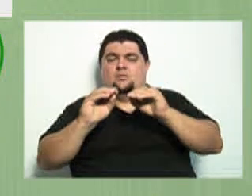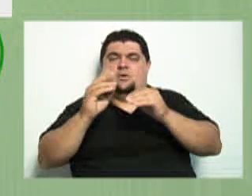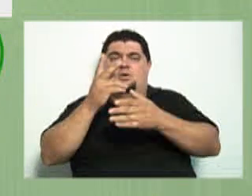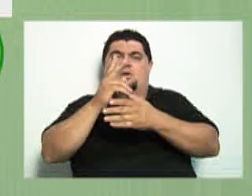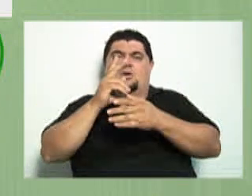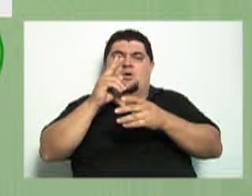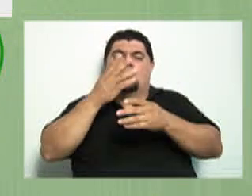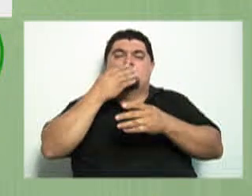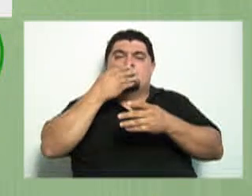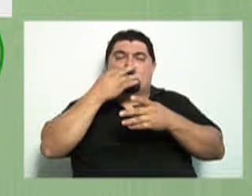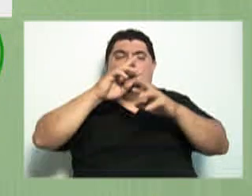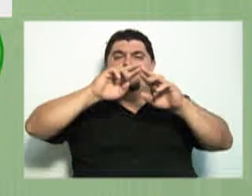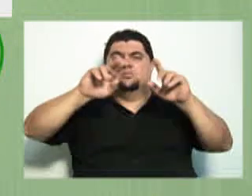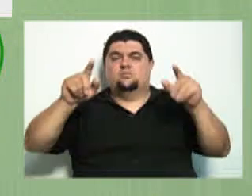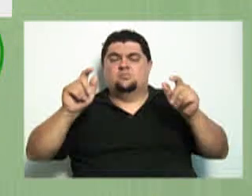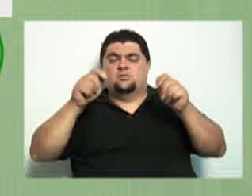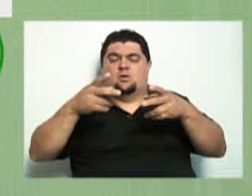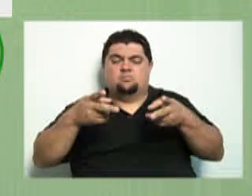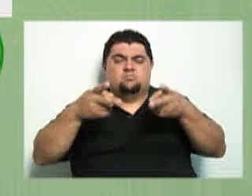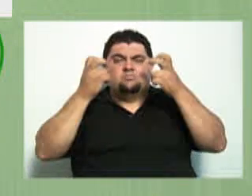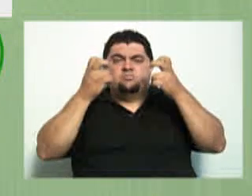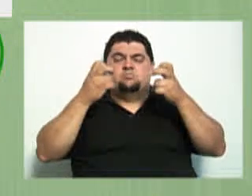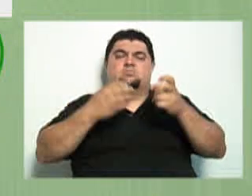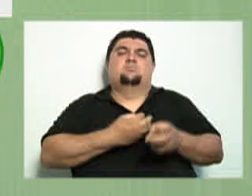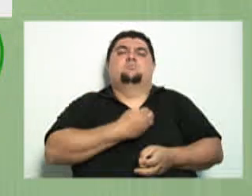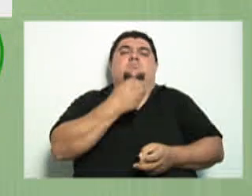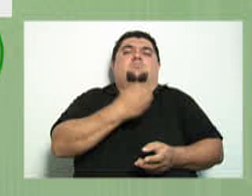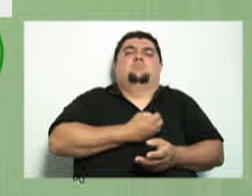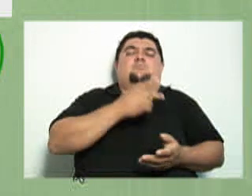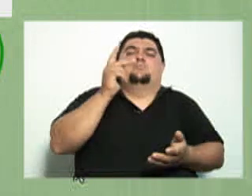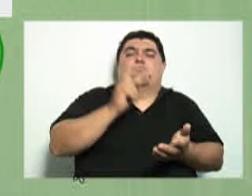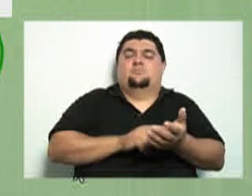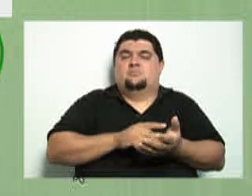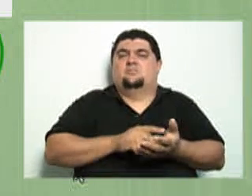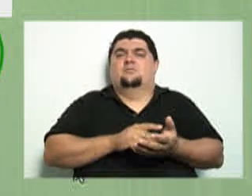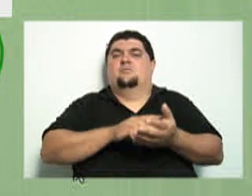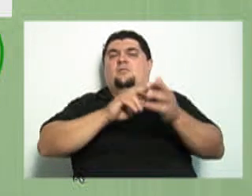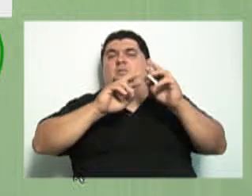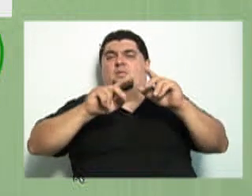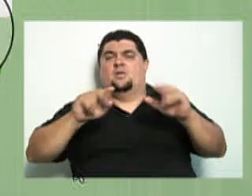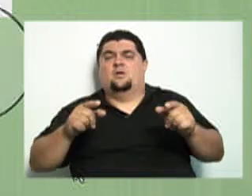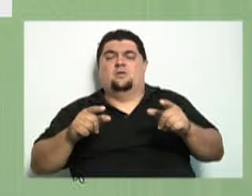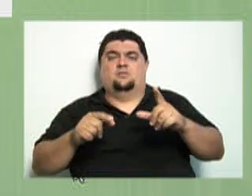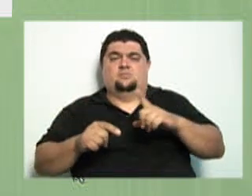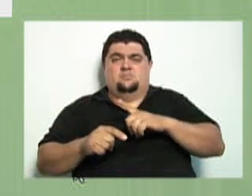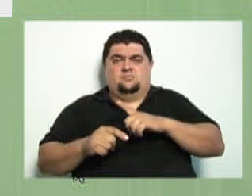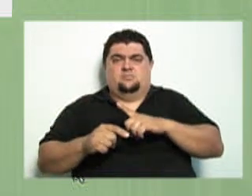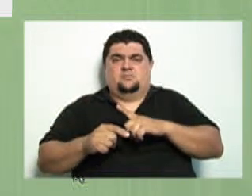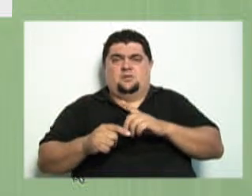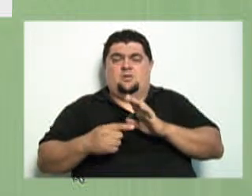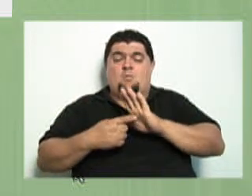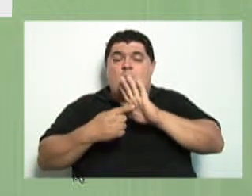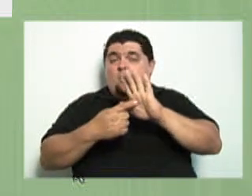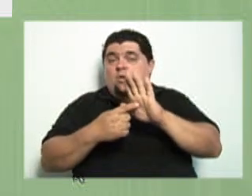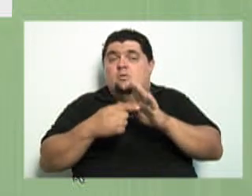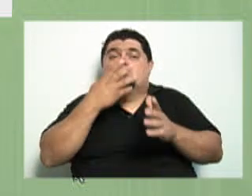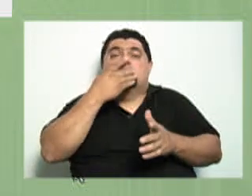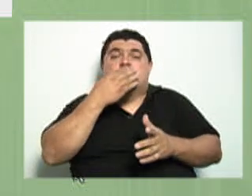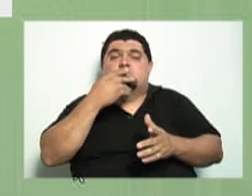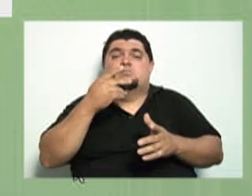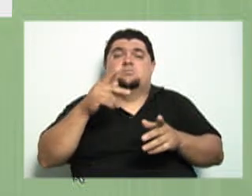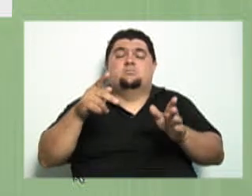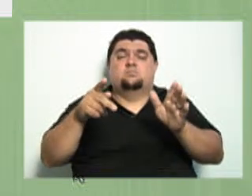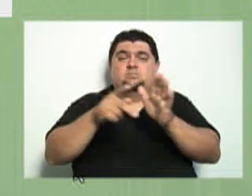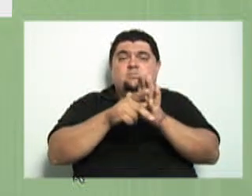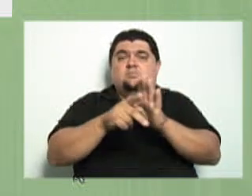gente percebe a existência cada vez mais de elementos que estão representando essas cores das